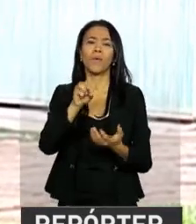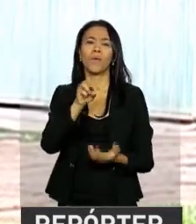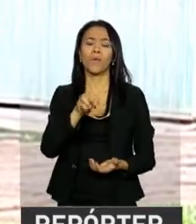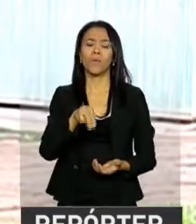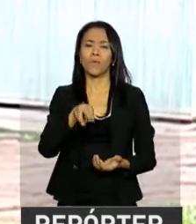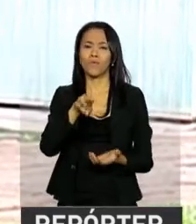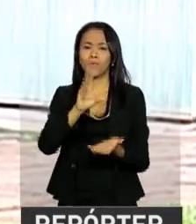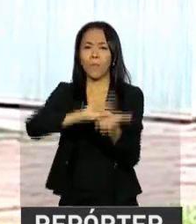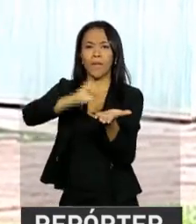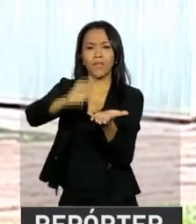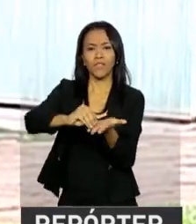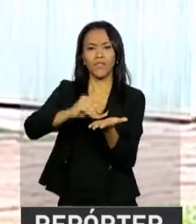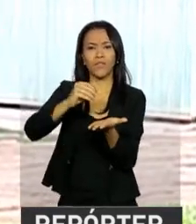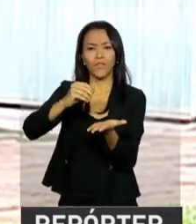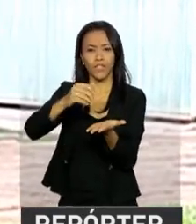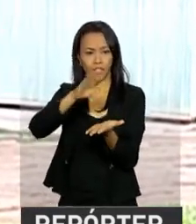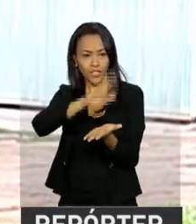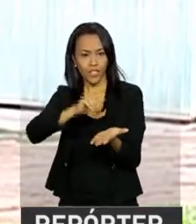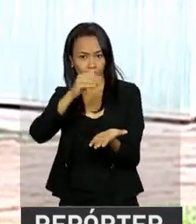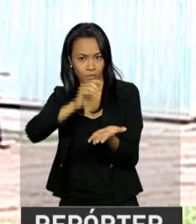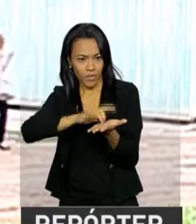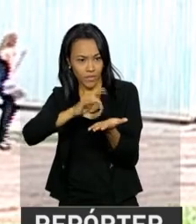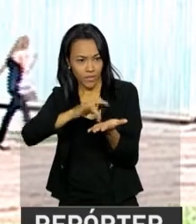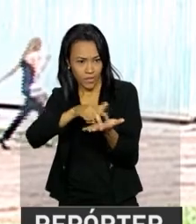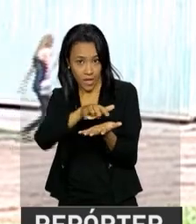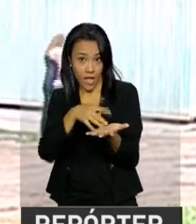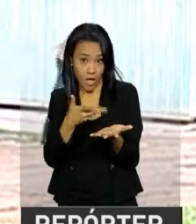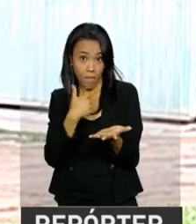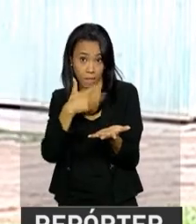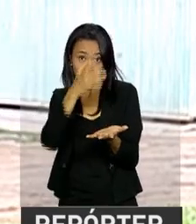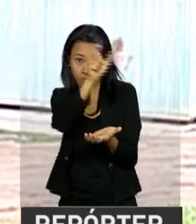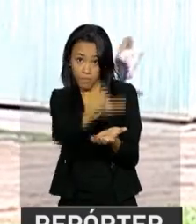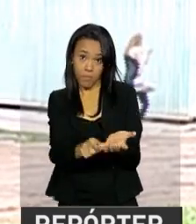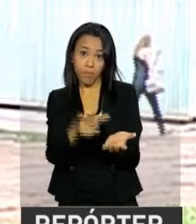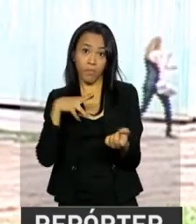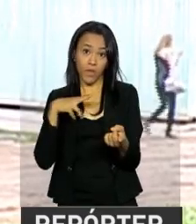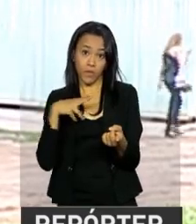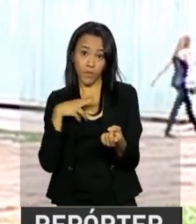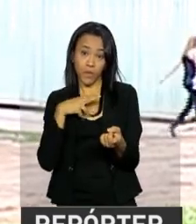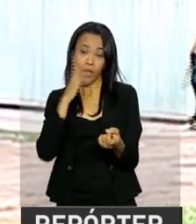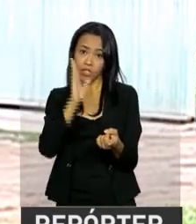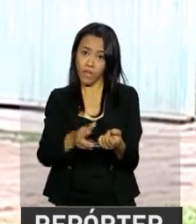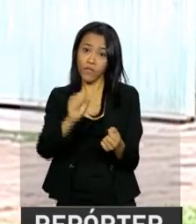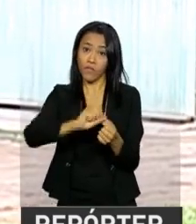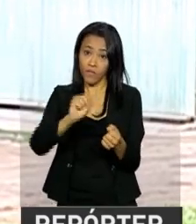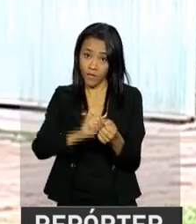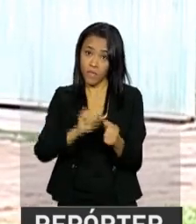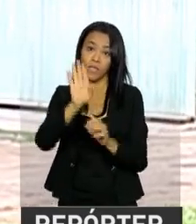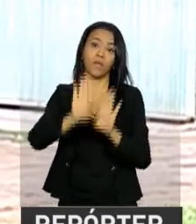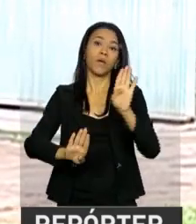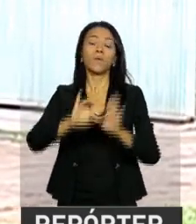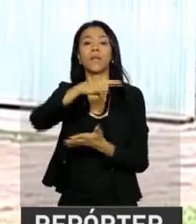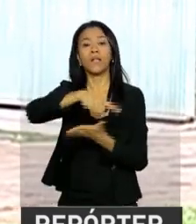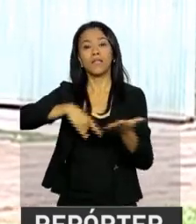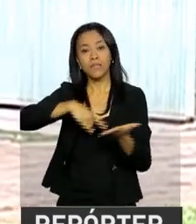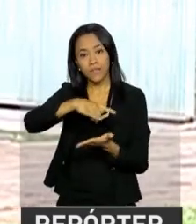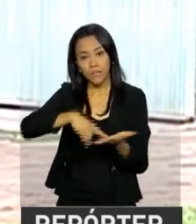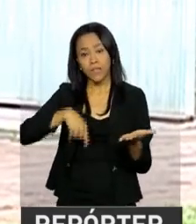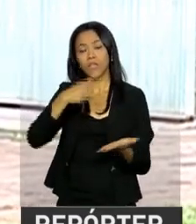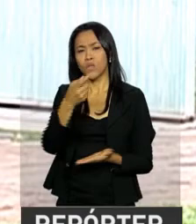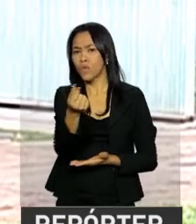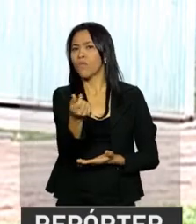celular para contratar transporte individual. Foi feita uma licitação e o custo